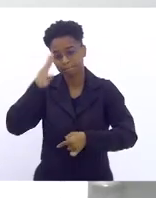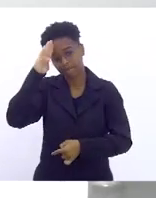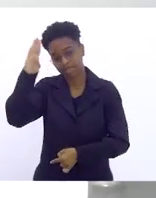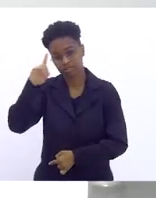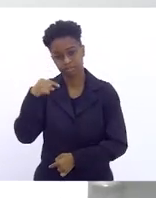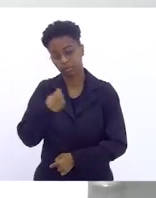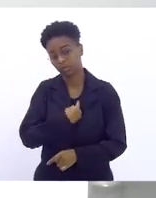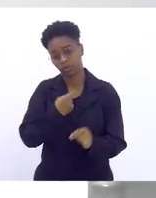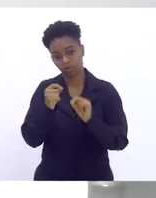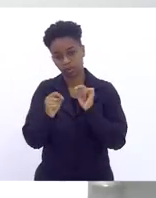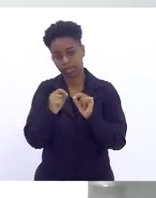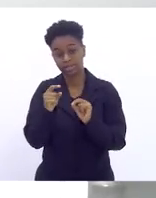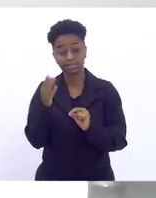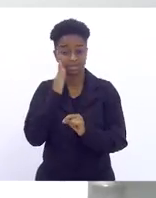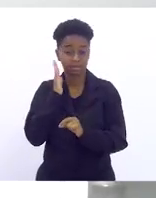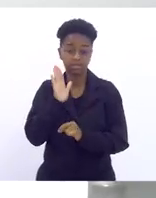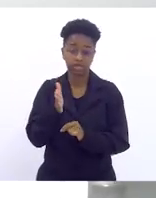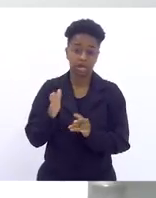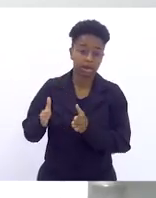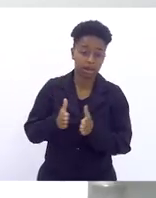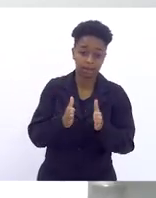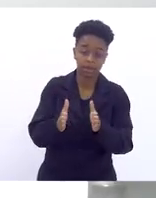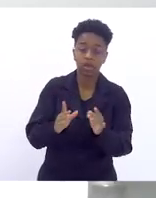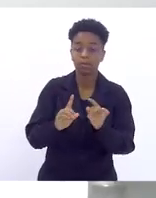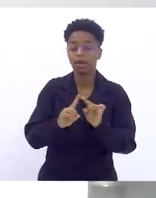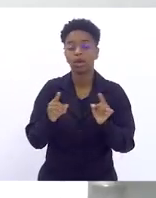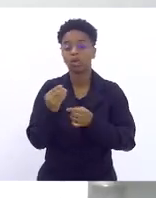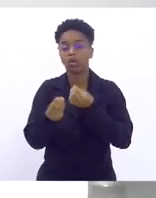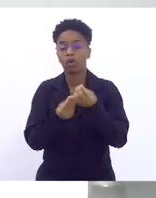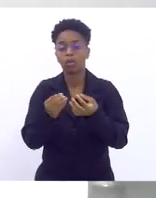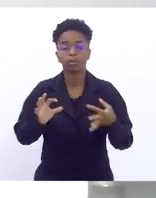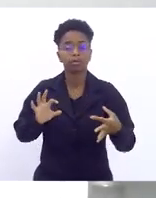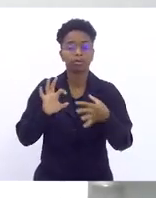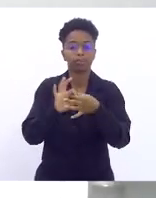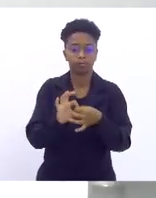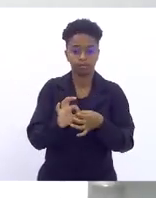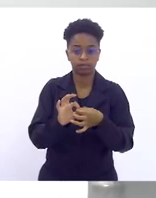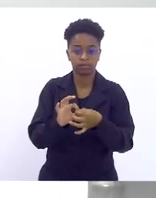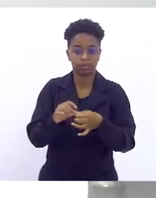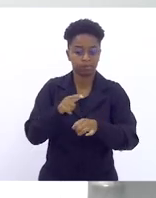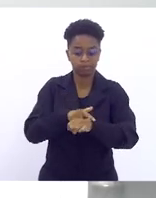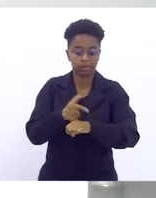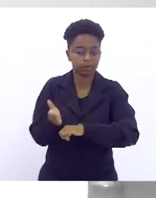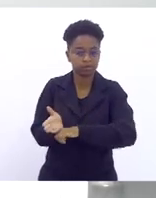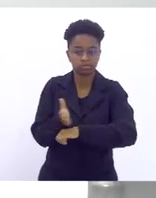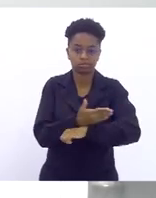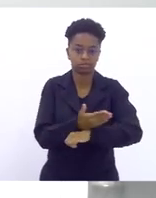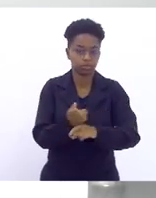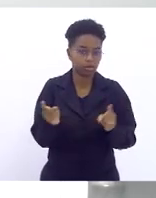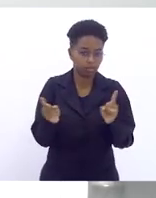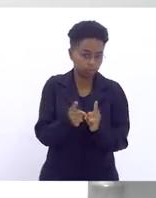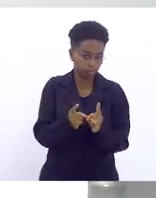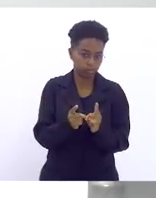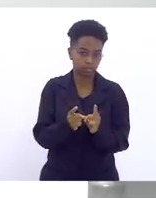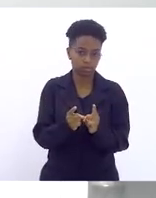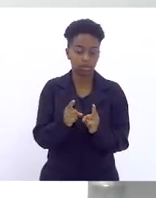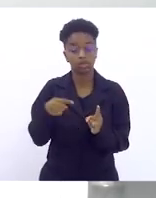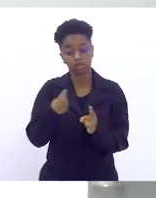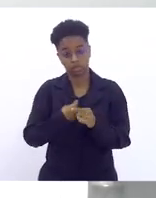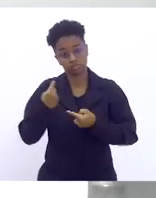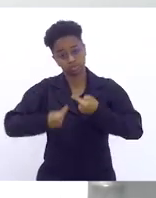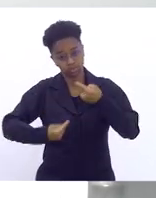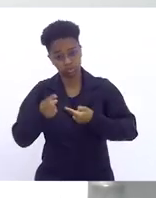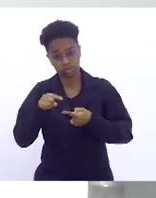sabendo o caminho é como a gente integrar isso com o curto prazo né a gente vai discutir